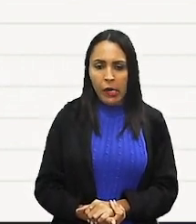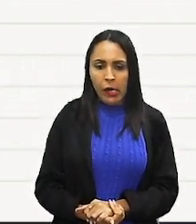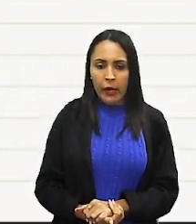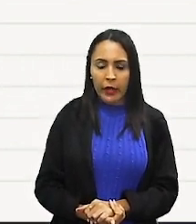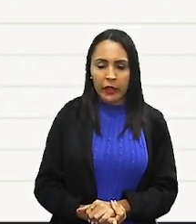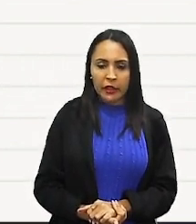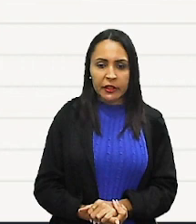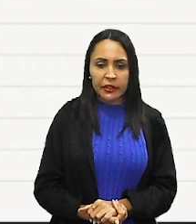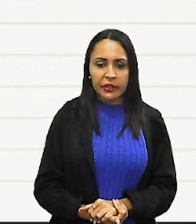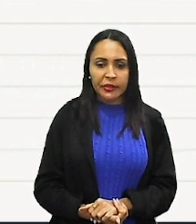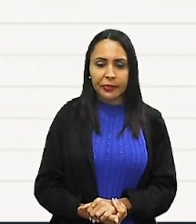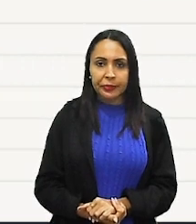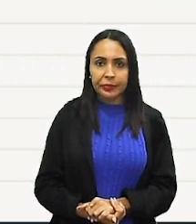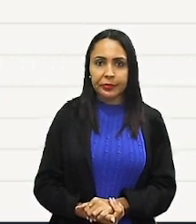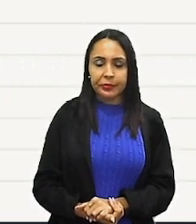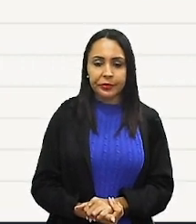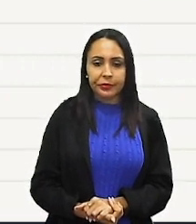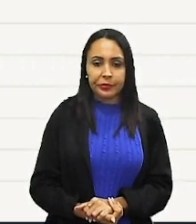mutação.